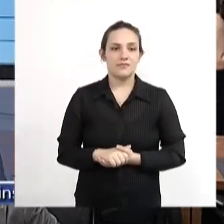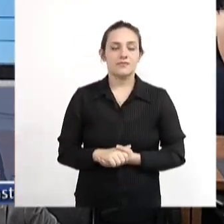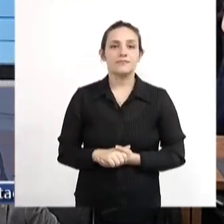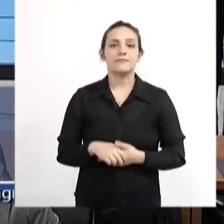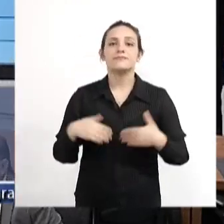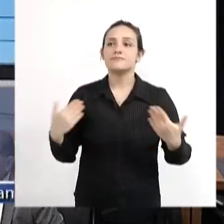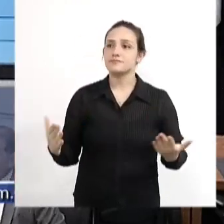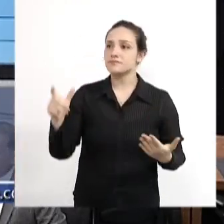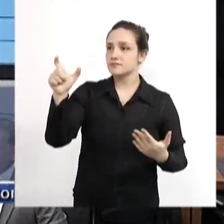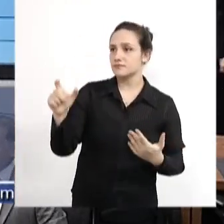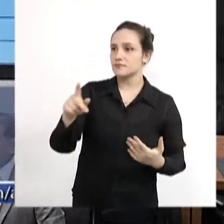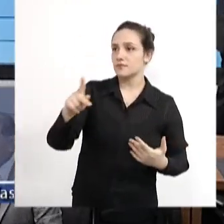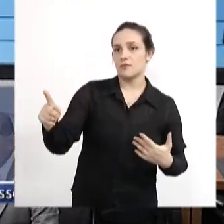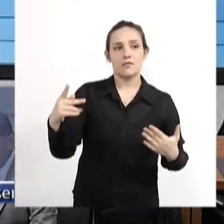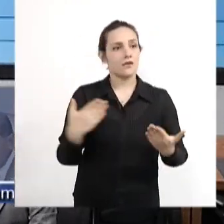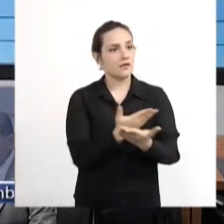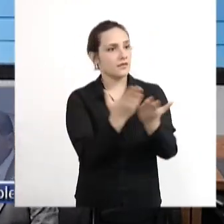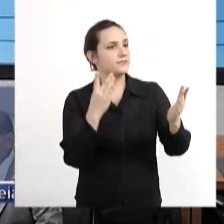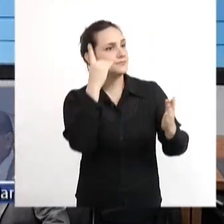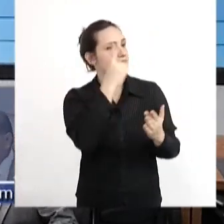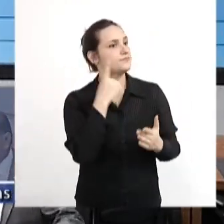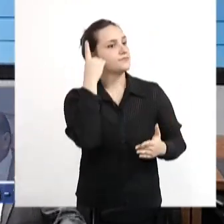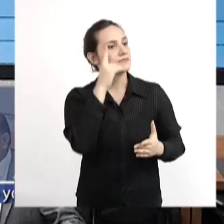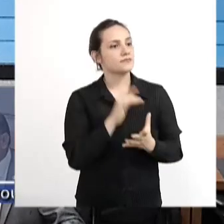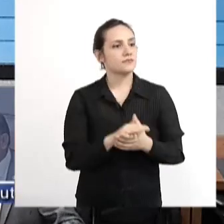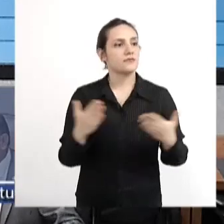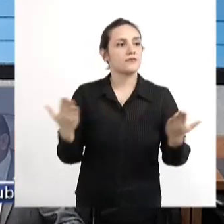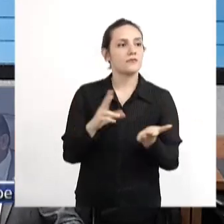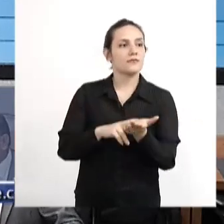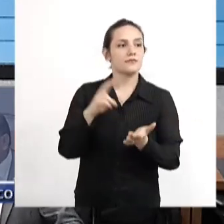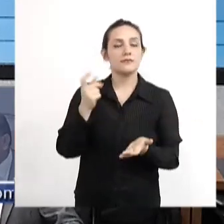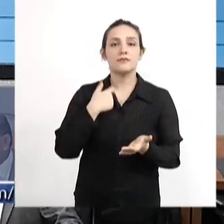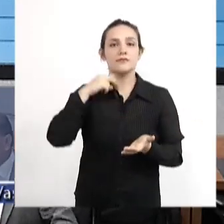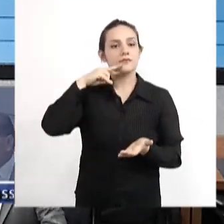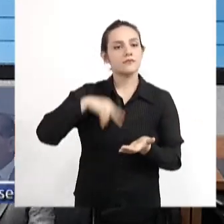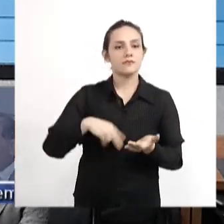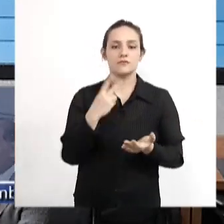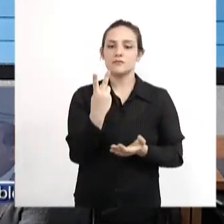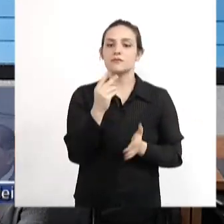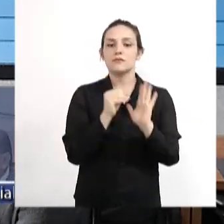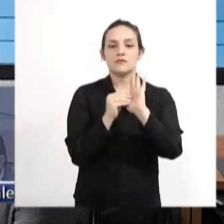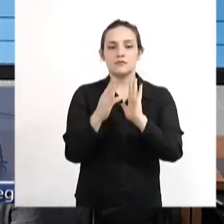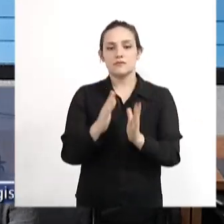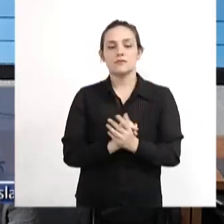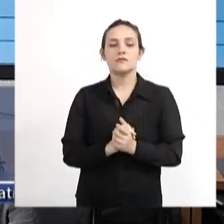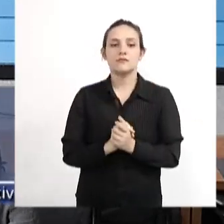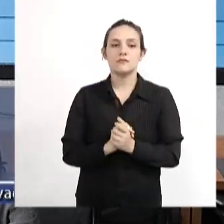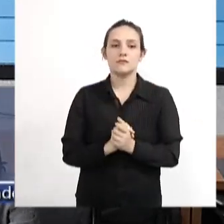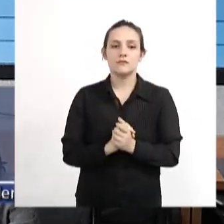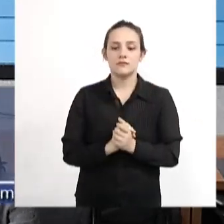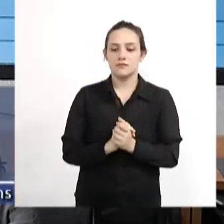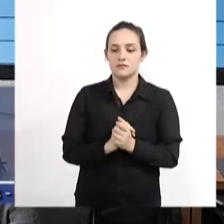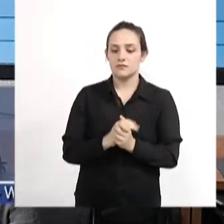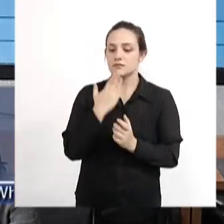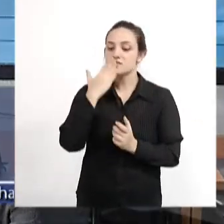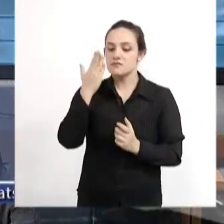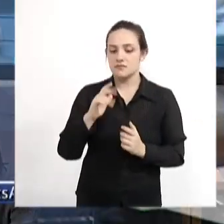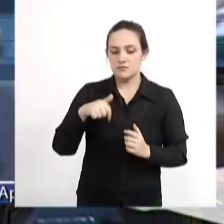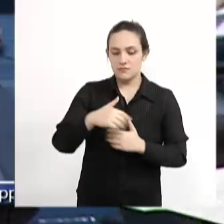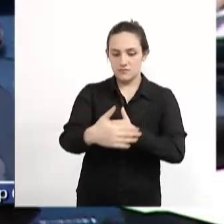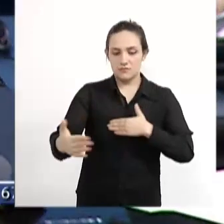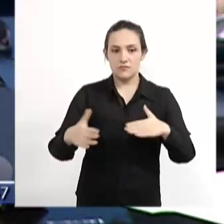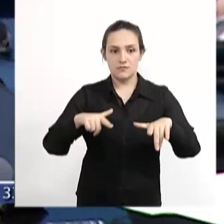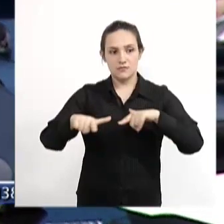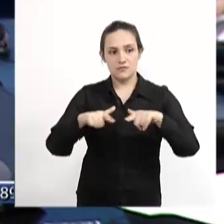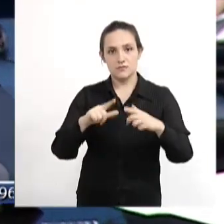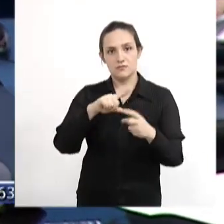Presidente, nobres deputados, nessa manhã vou fazer a leitura de duas indicações que foram encaminhadas ao nosso gabinete, duas